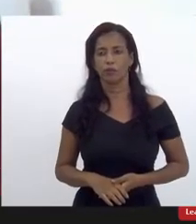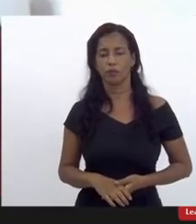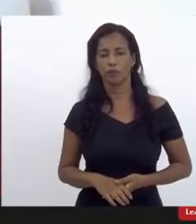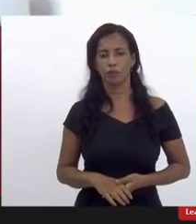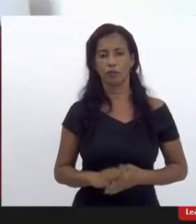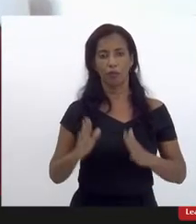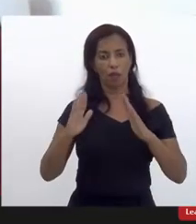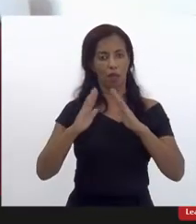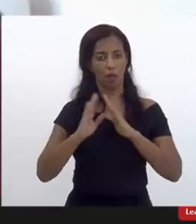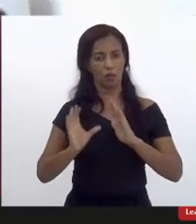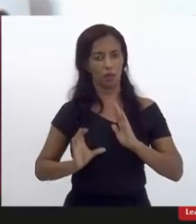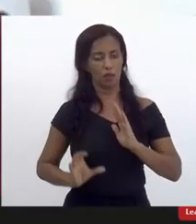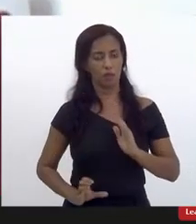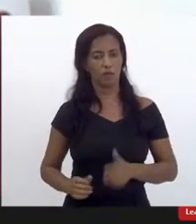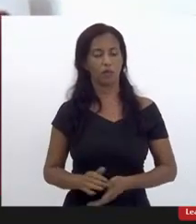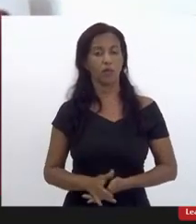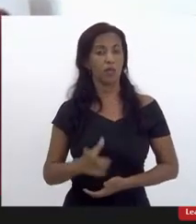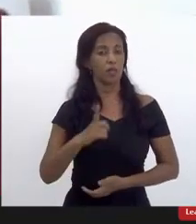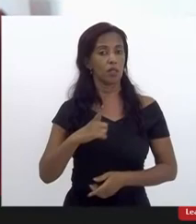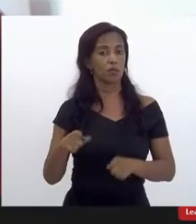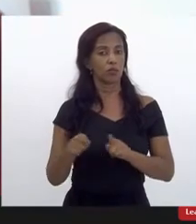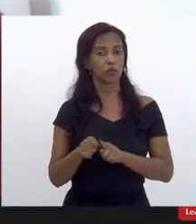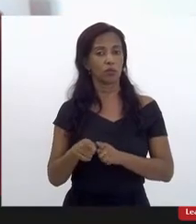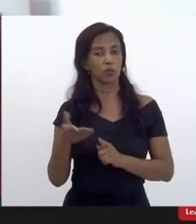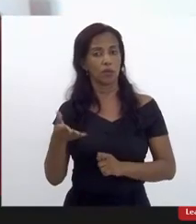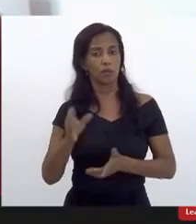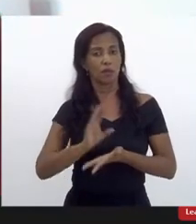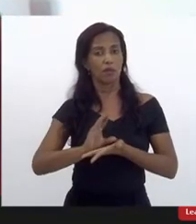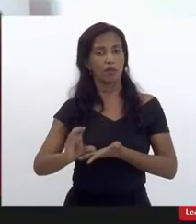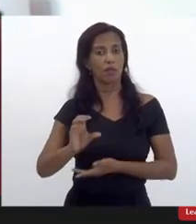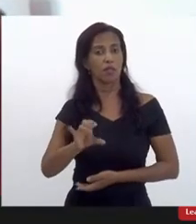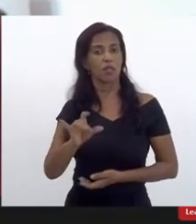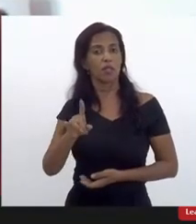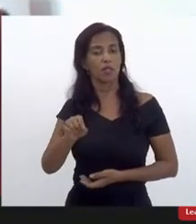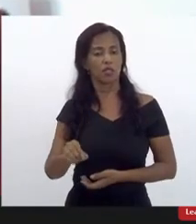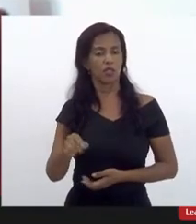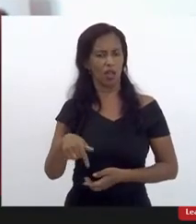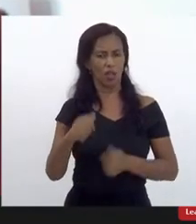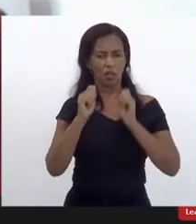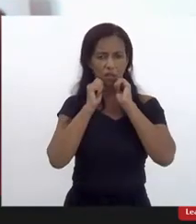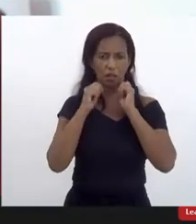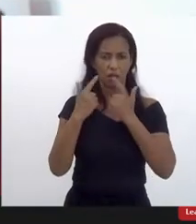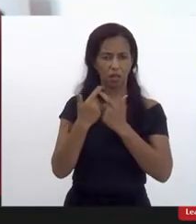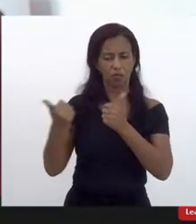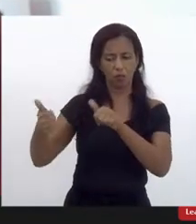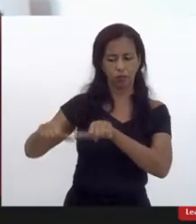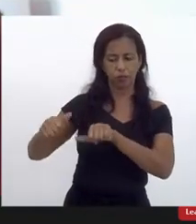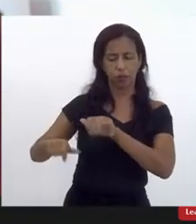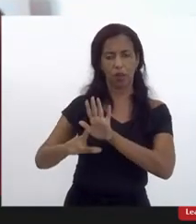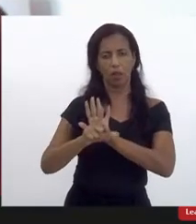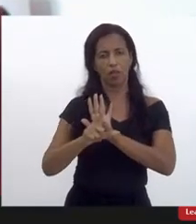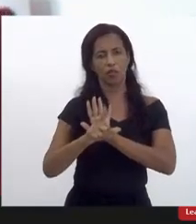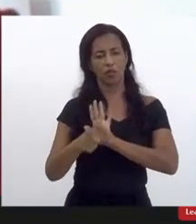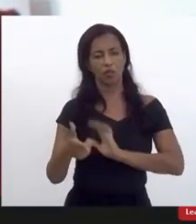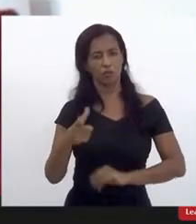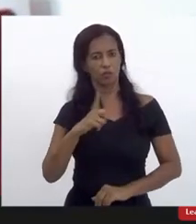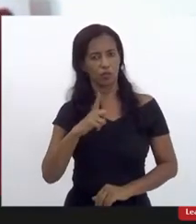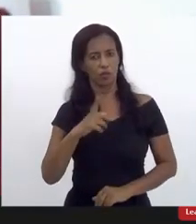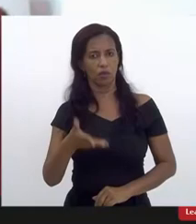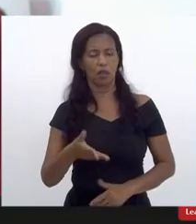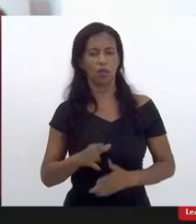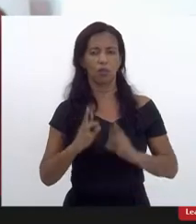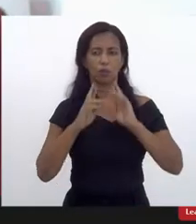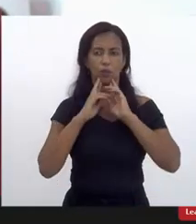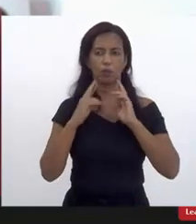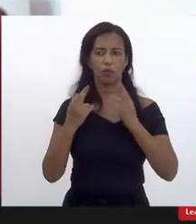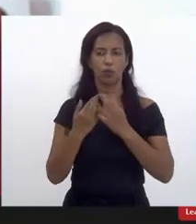à Casa Civil. E temos também essa questão da verba CIDS. Nós aqui na Assembleia vamos também analisar a legislação em vigor. A gente, numa